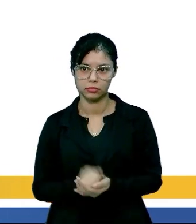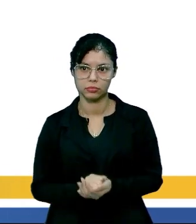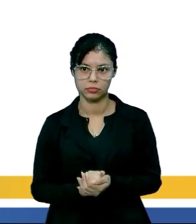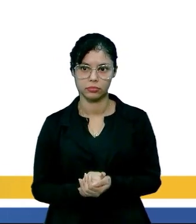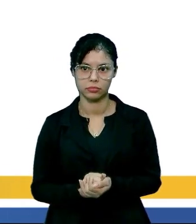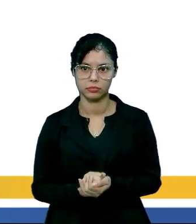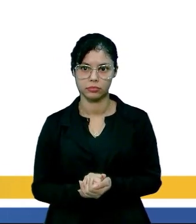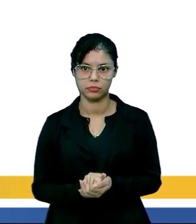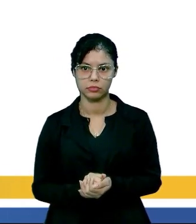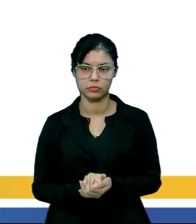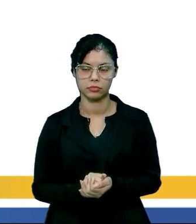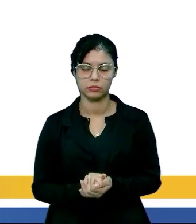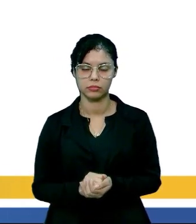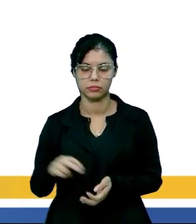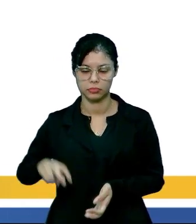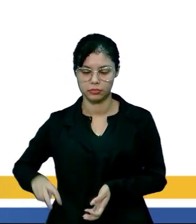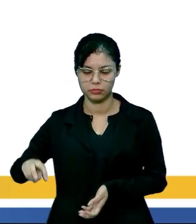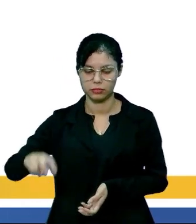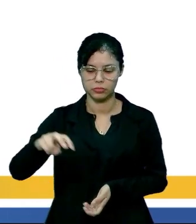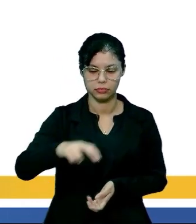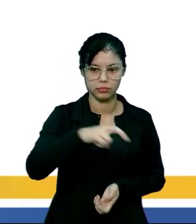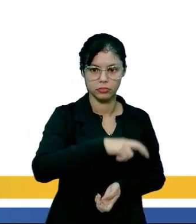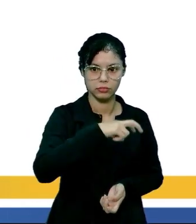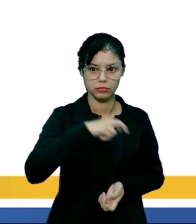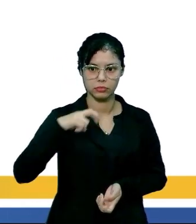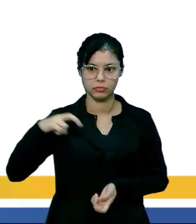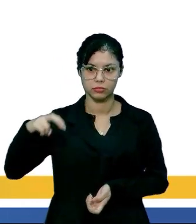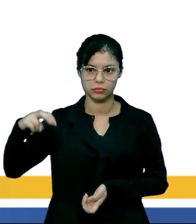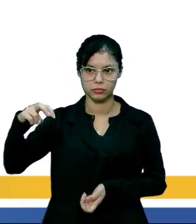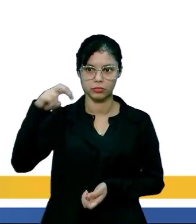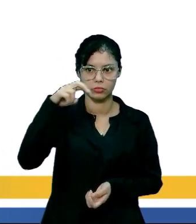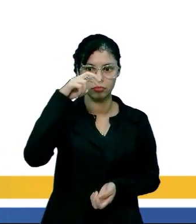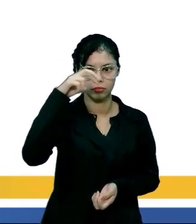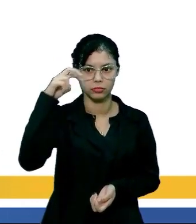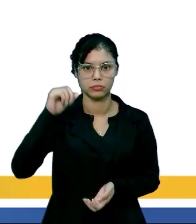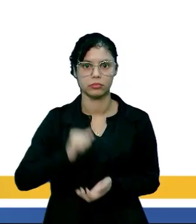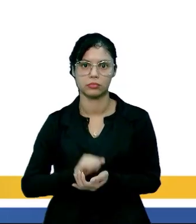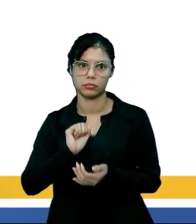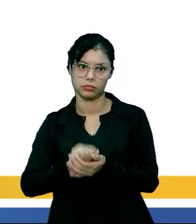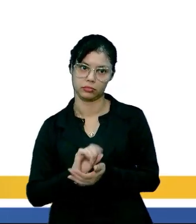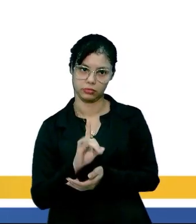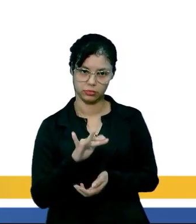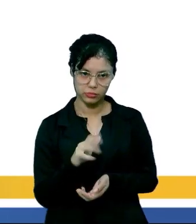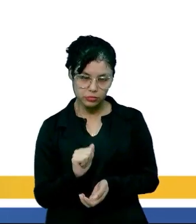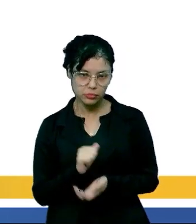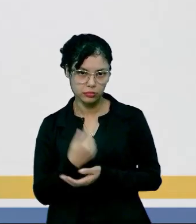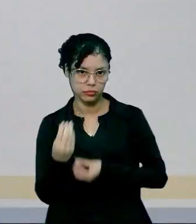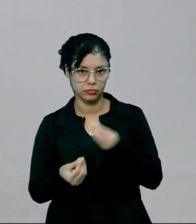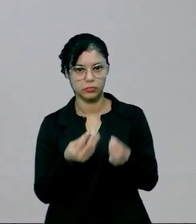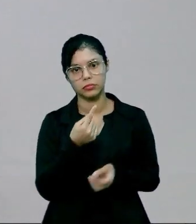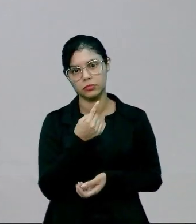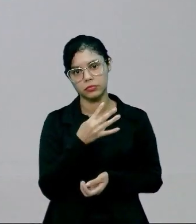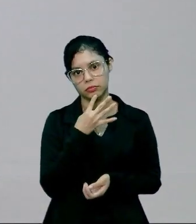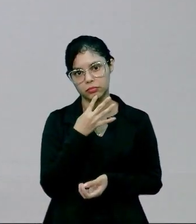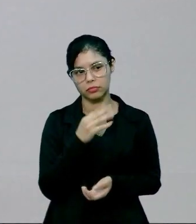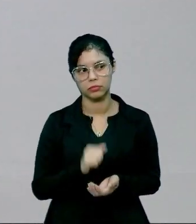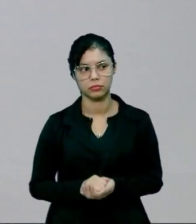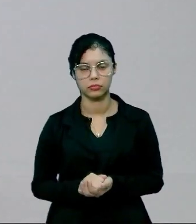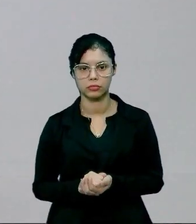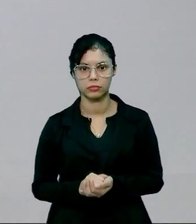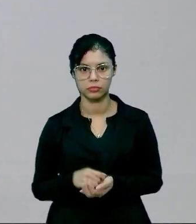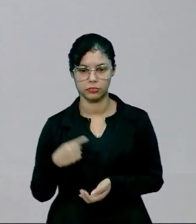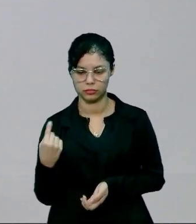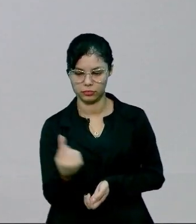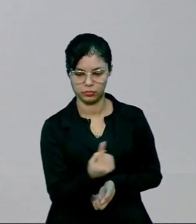através de uma escada circular. A escada caracol, conhecida, né? Conhecida como